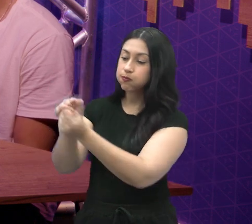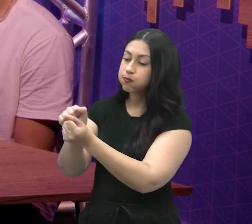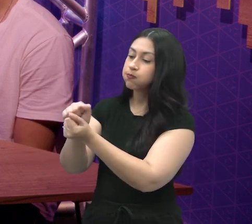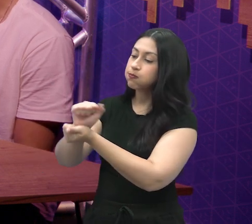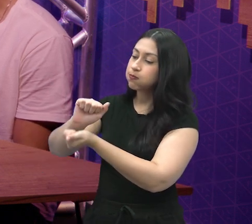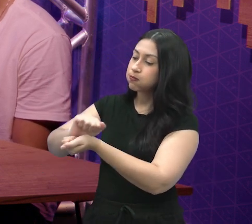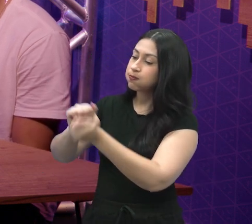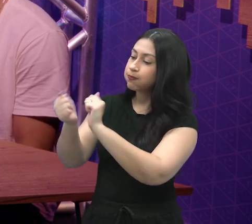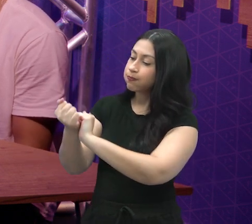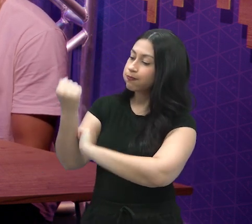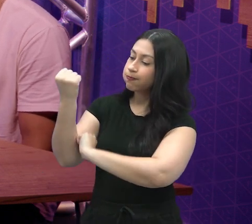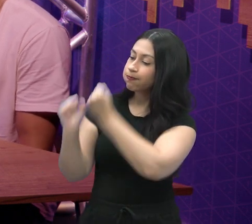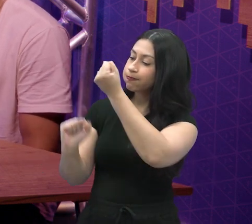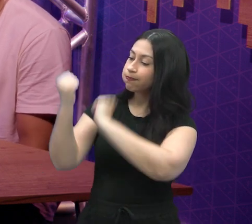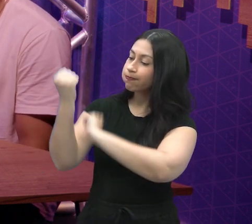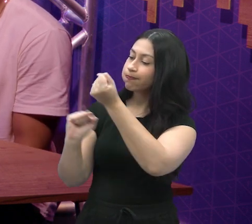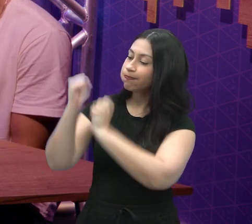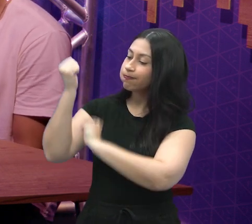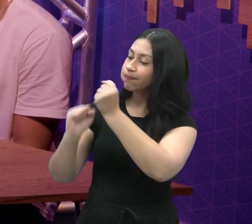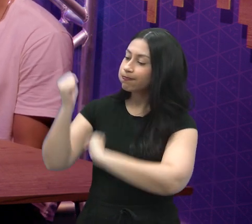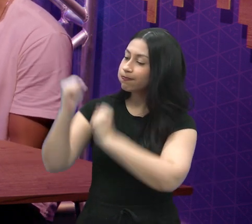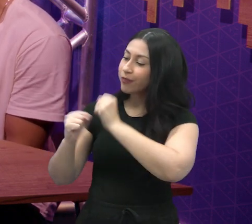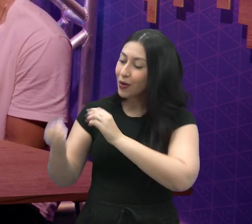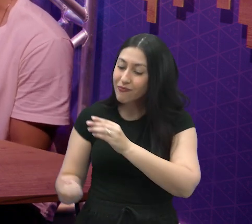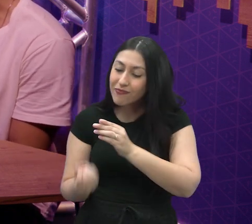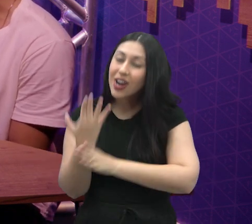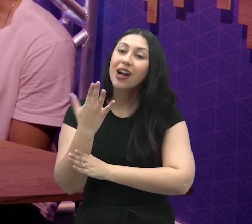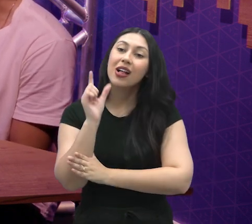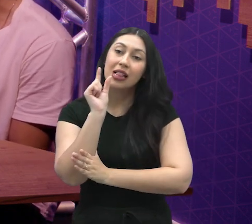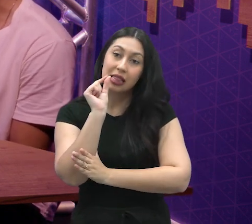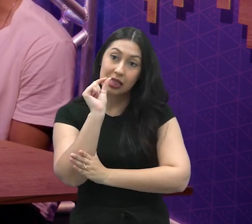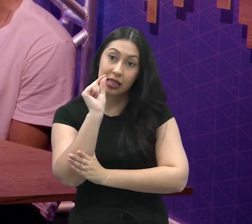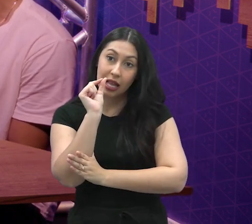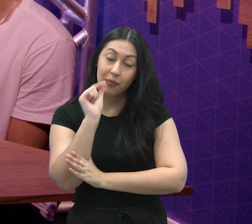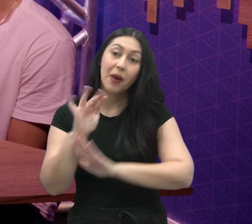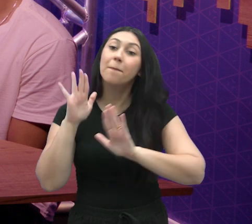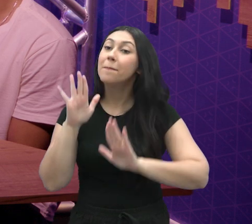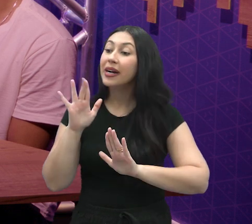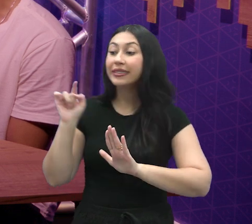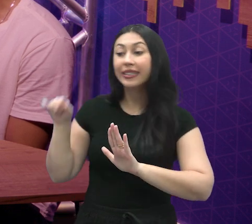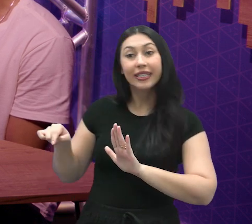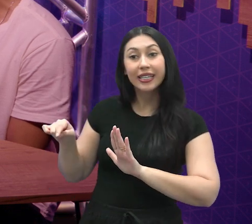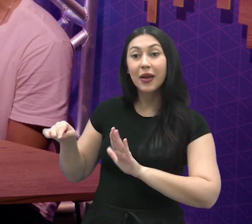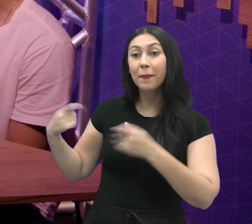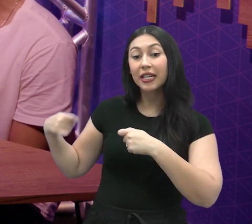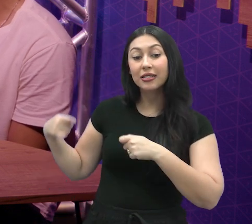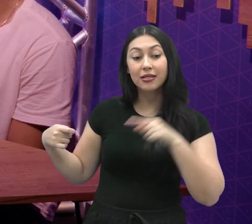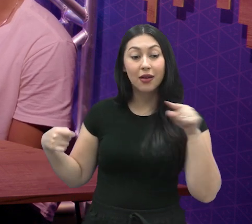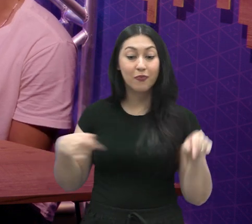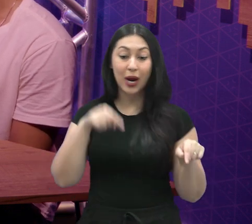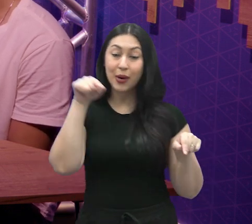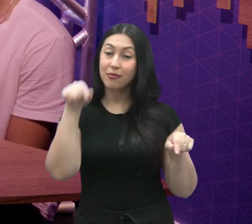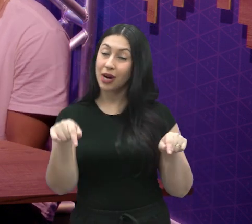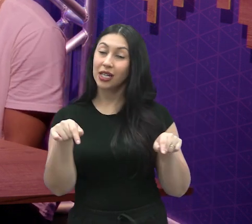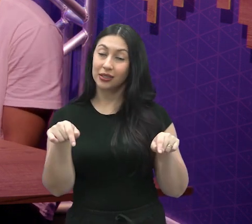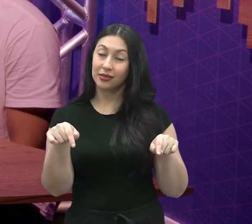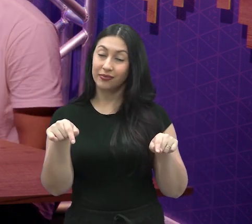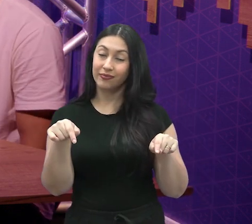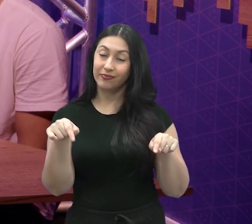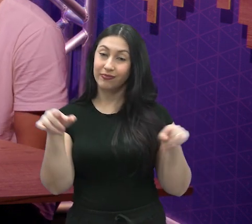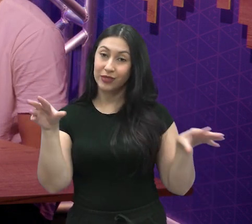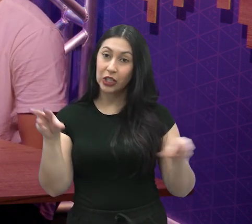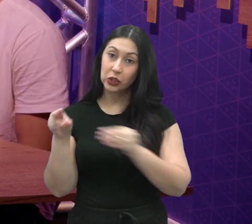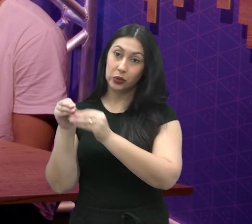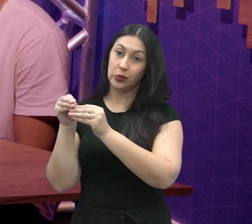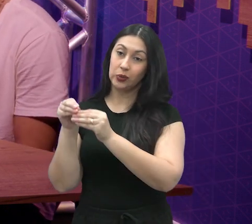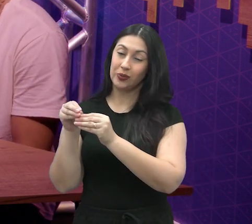manufaturar essas duas matérias-primas e transformar num lápis. Então, nenhum ser humano vivo sabe fazer um lápis a partir